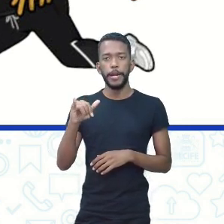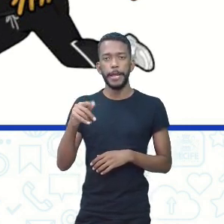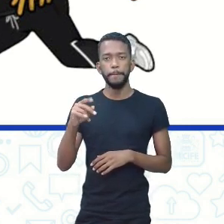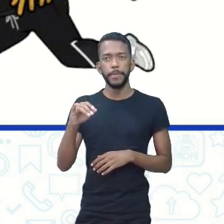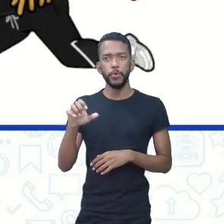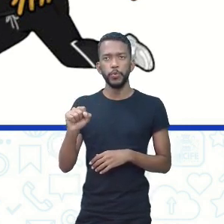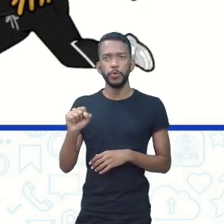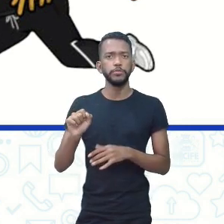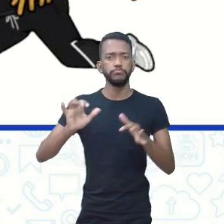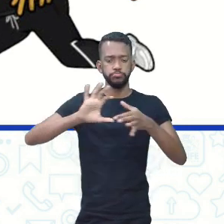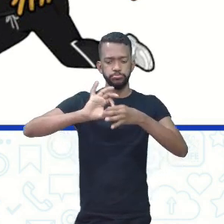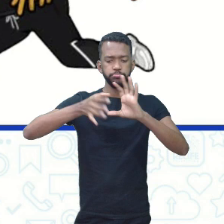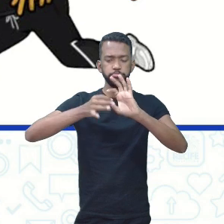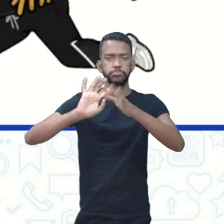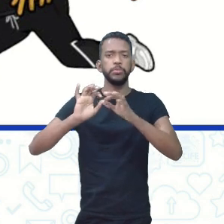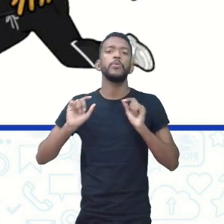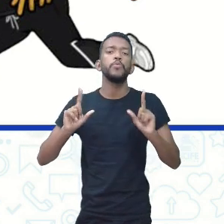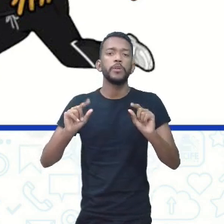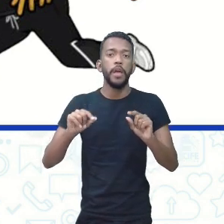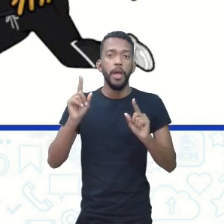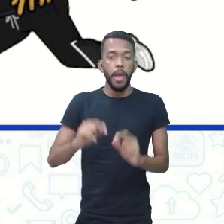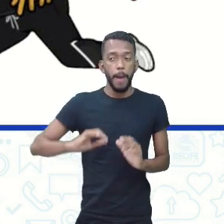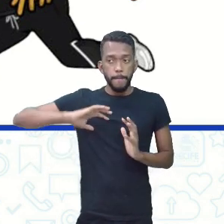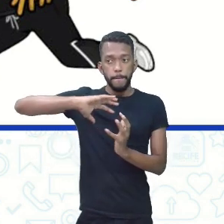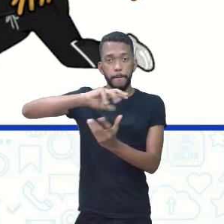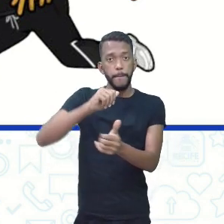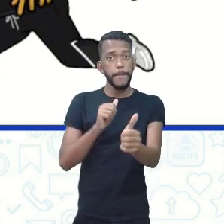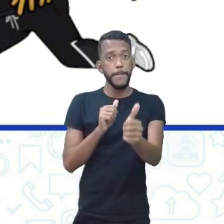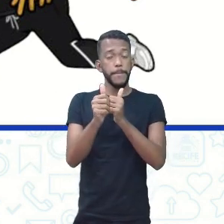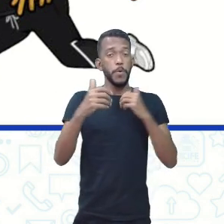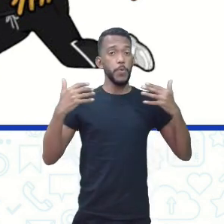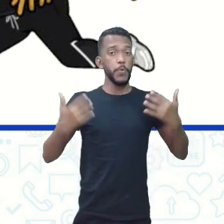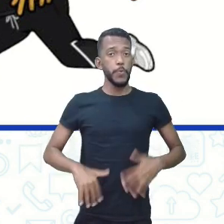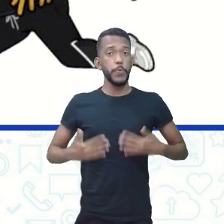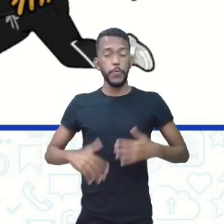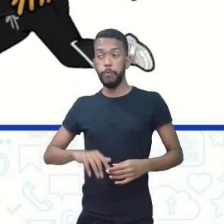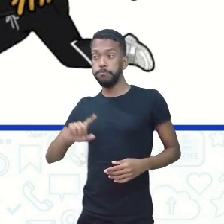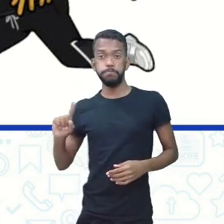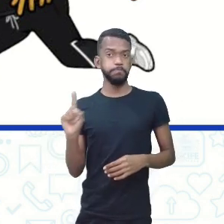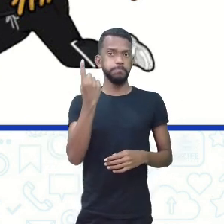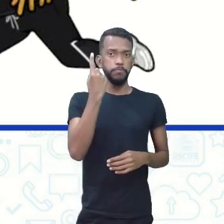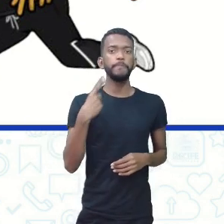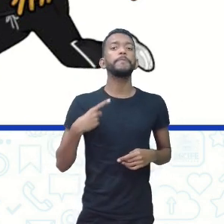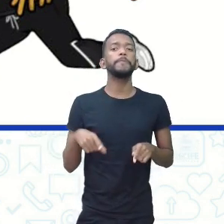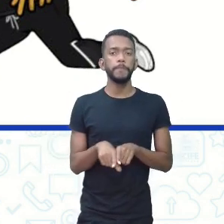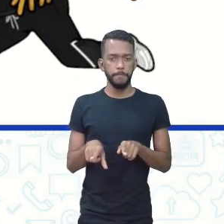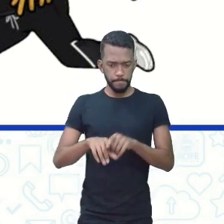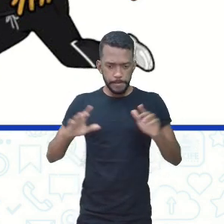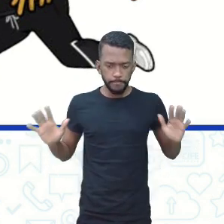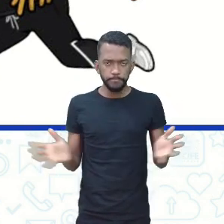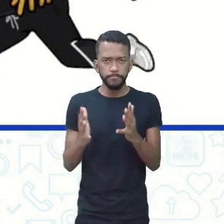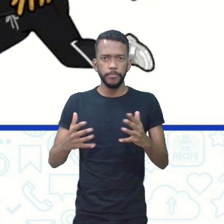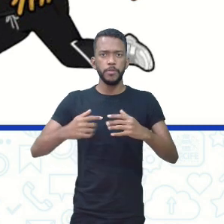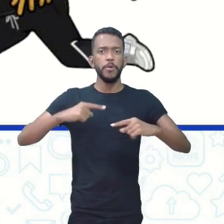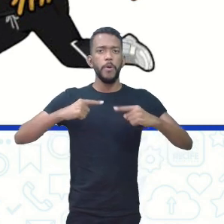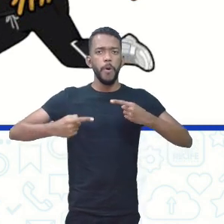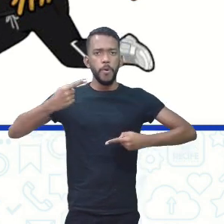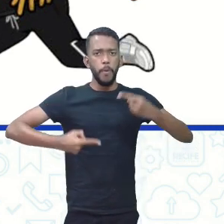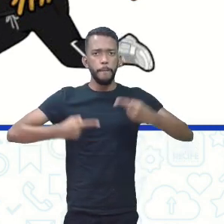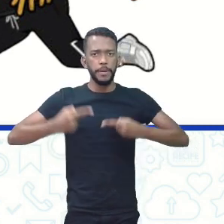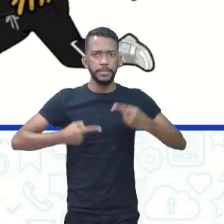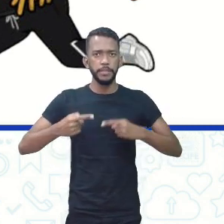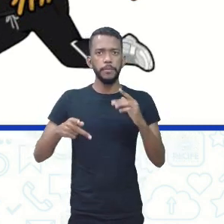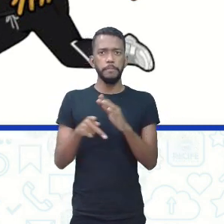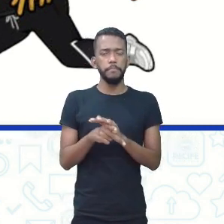esportivo do planeta. Os Jogos Olímpicos também ele tem o objetivo de estimular a competição sadia entre os povos